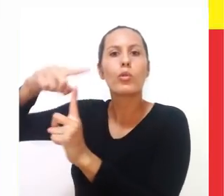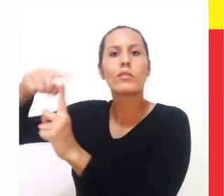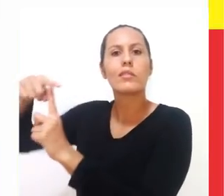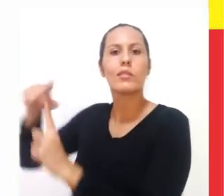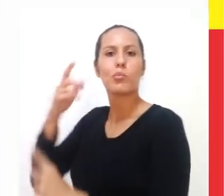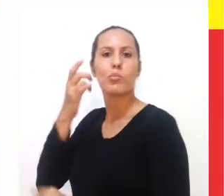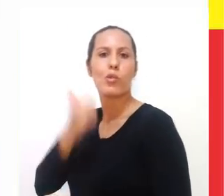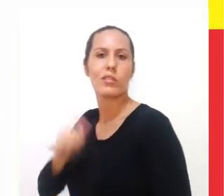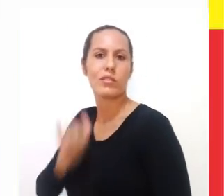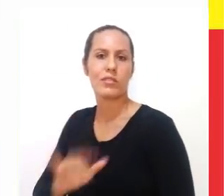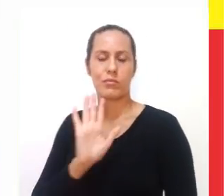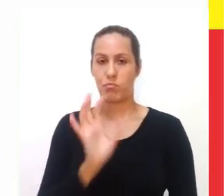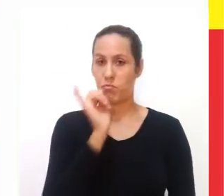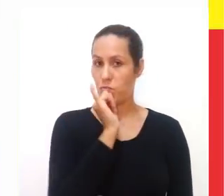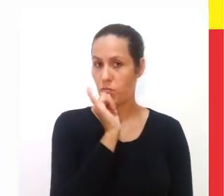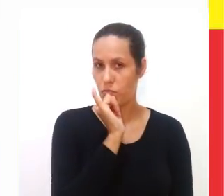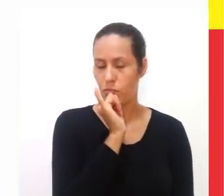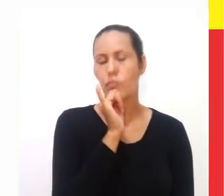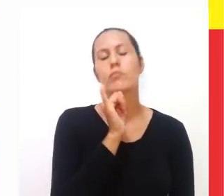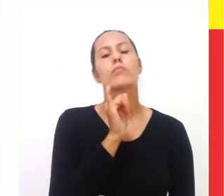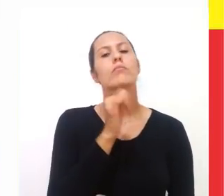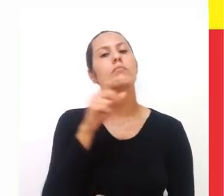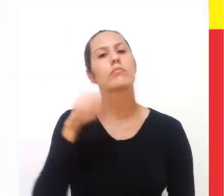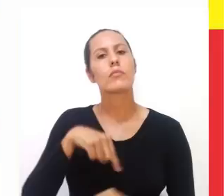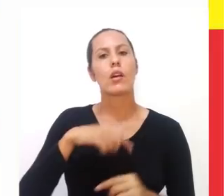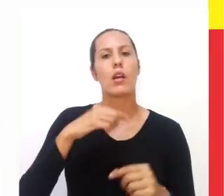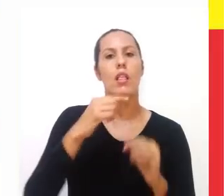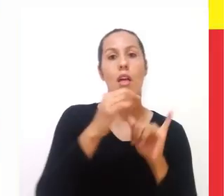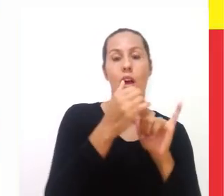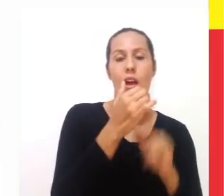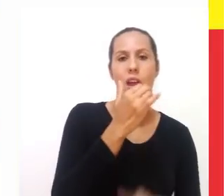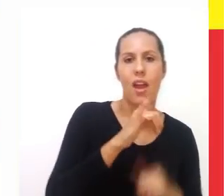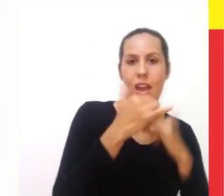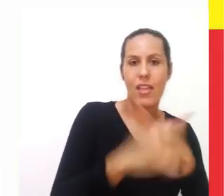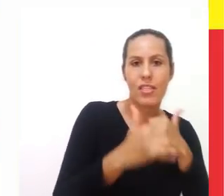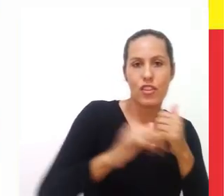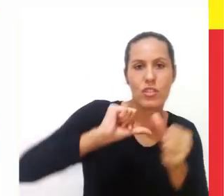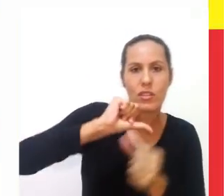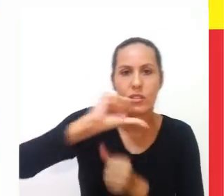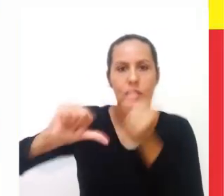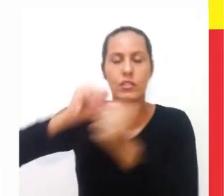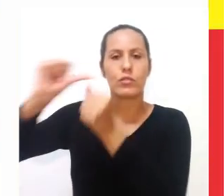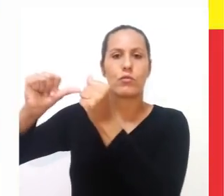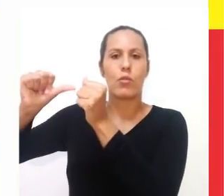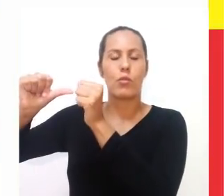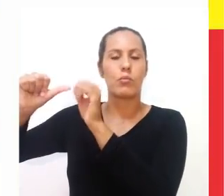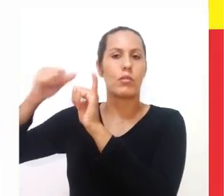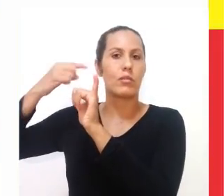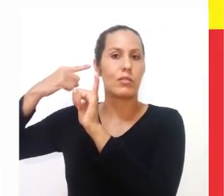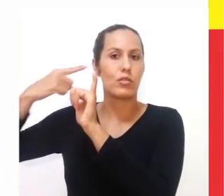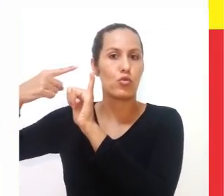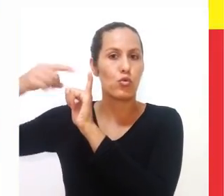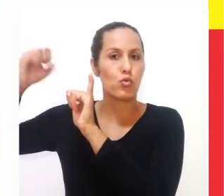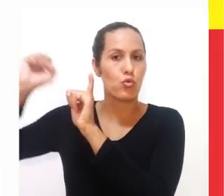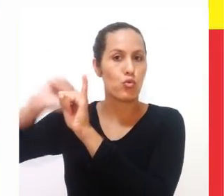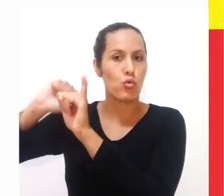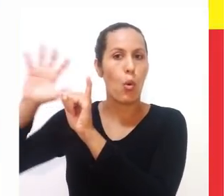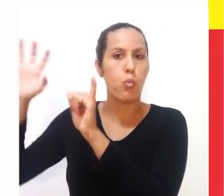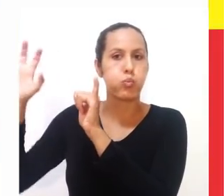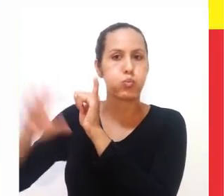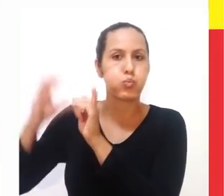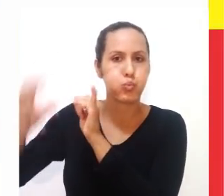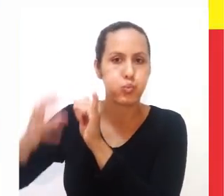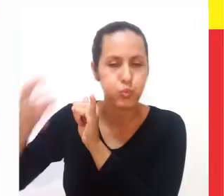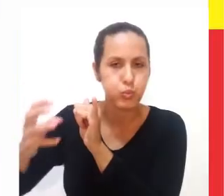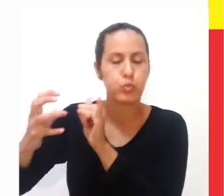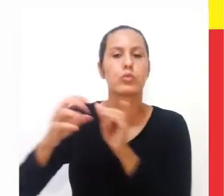tipos de energia, como, por exemplo, a energia se transforma em energia sonora, em energia térmica, em energia cinética,